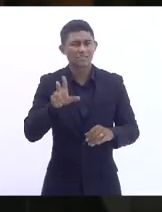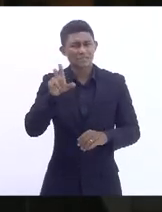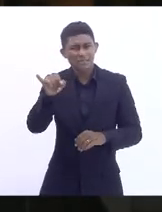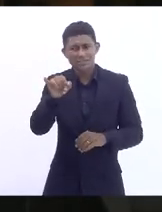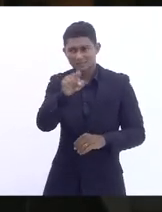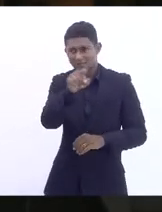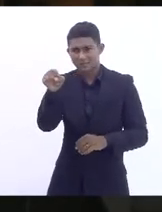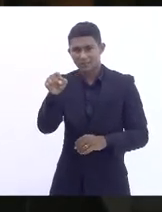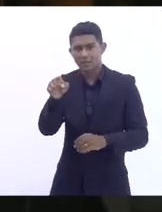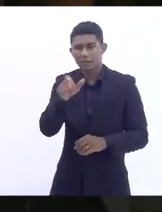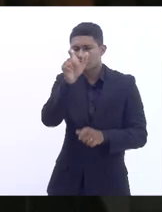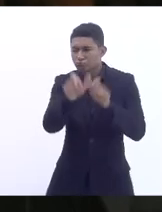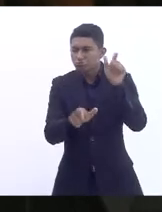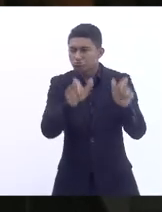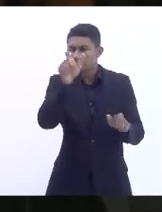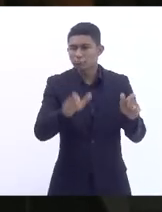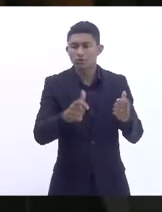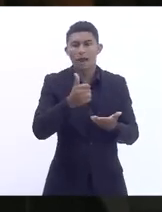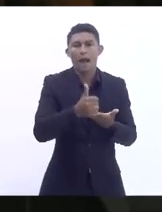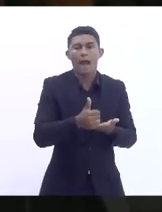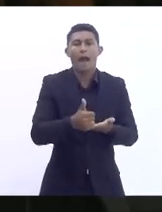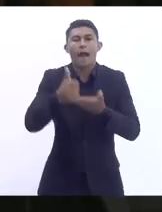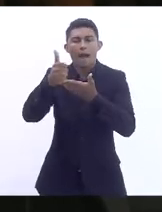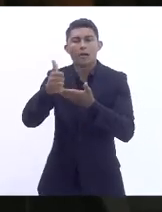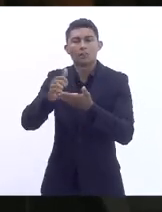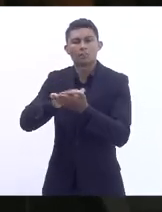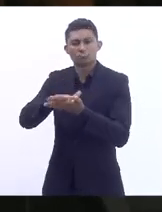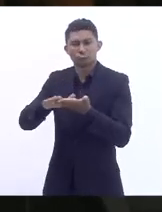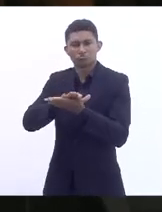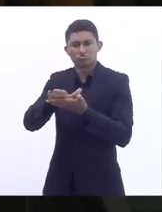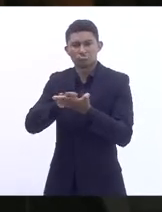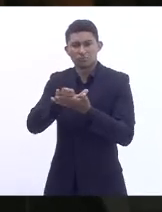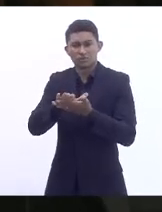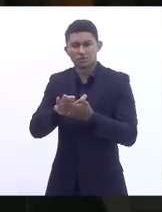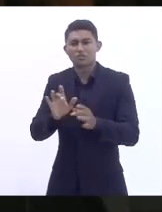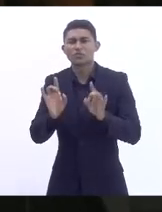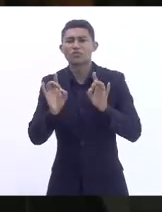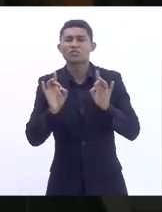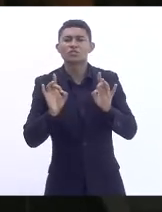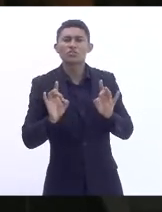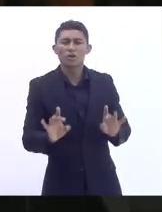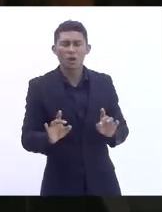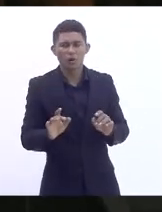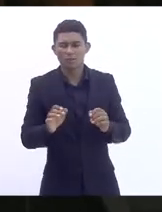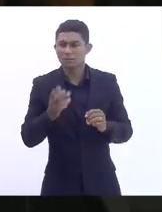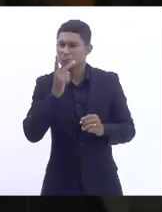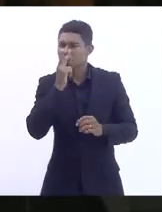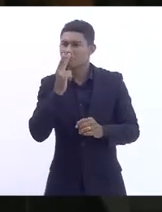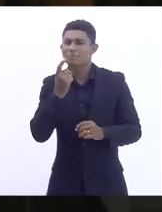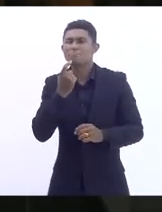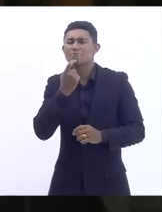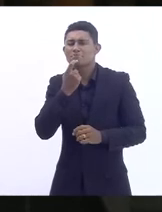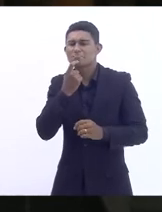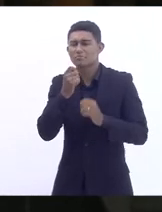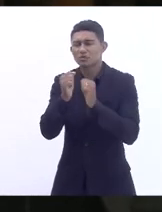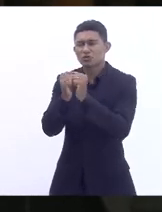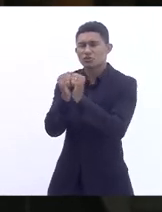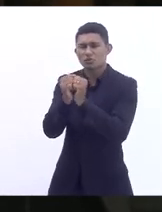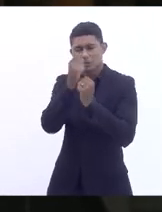assessores, que ele só tenha perto dele os tradicionais